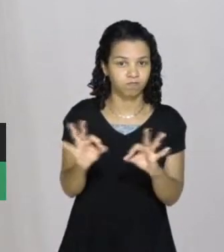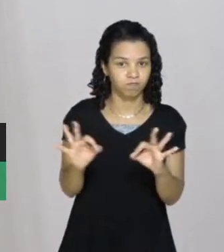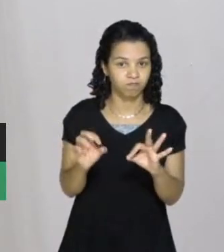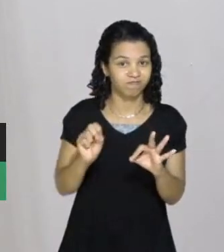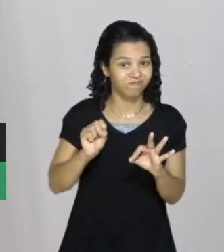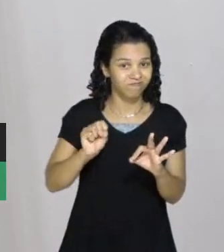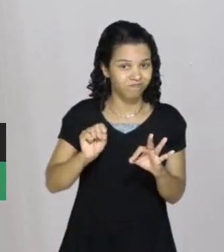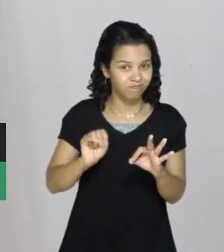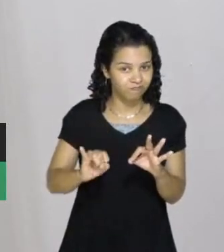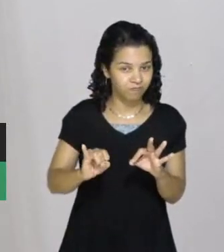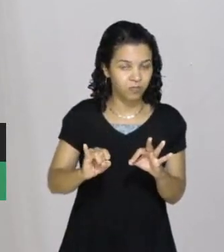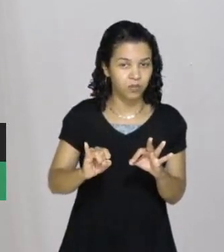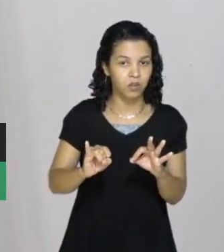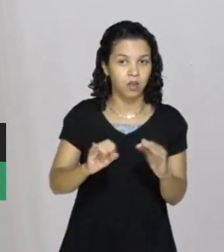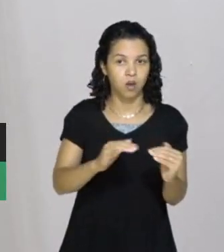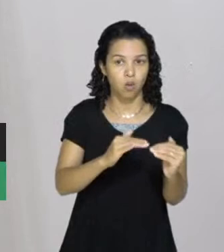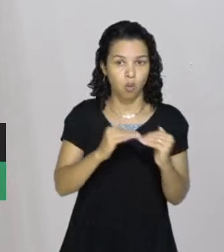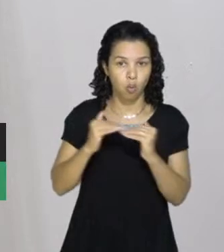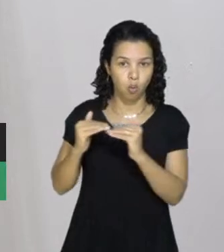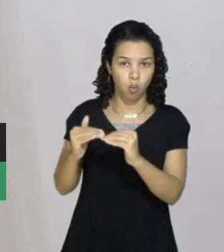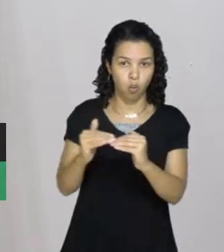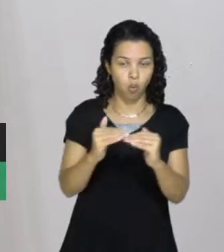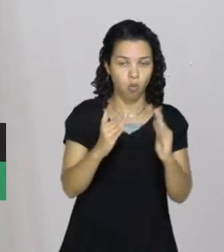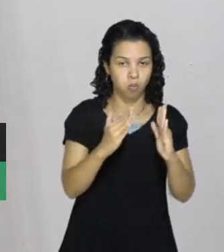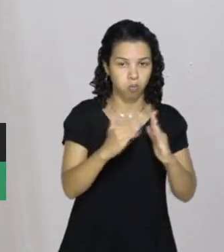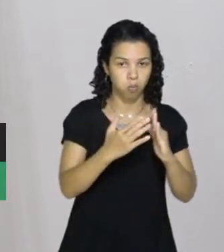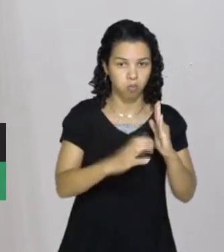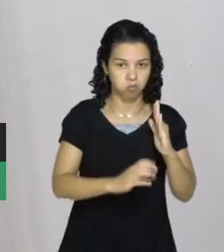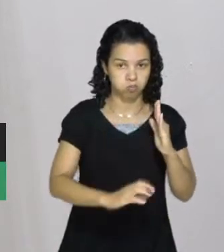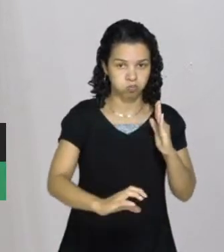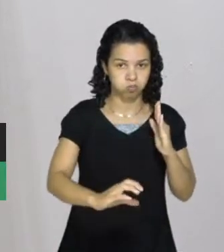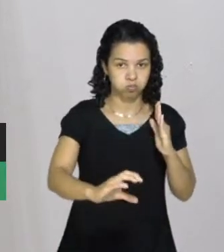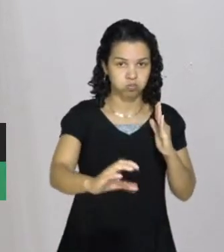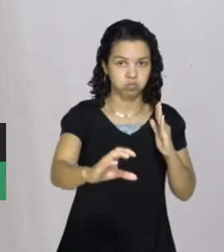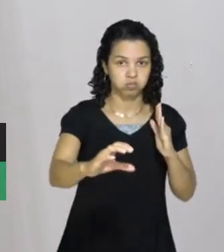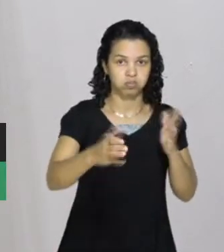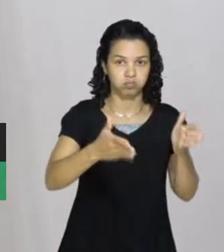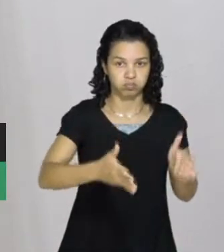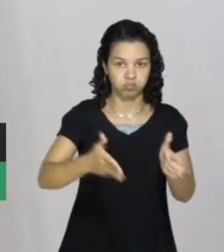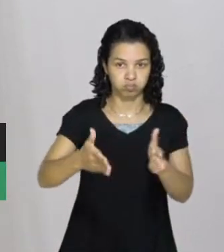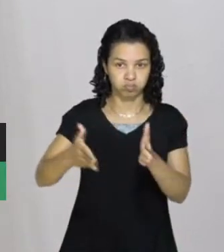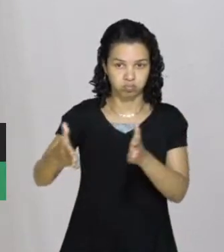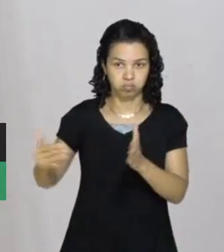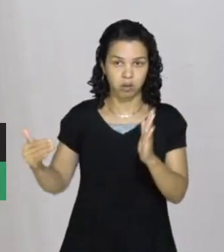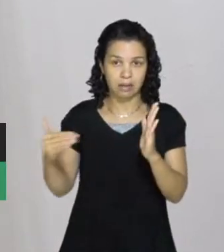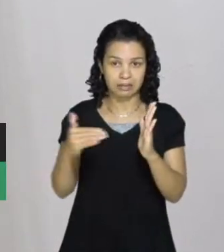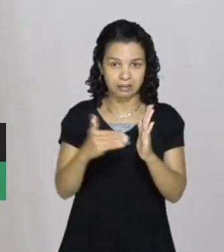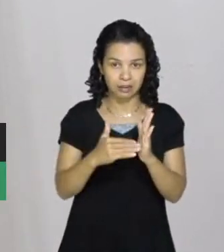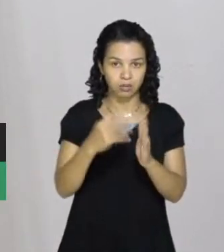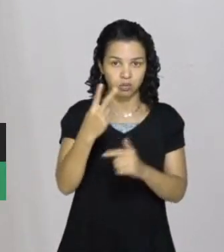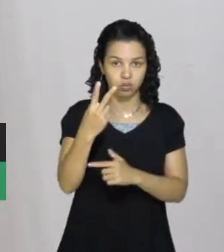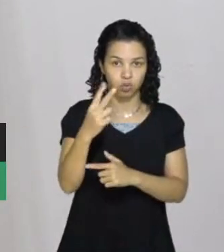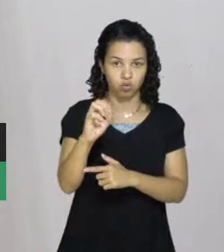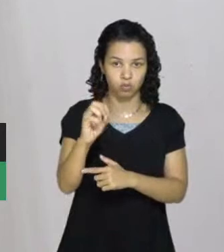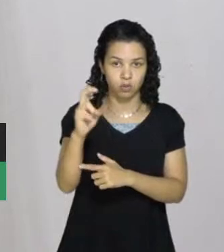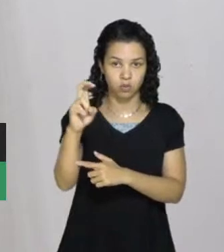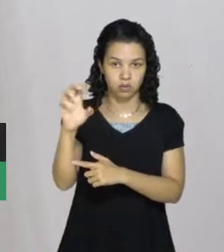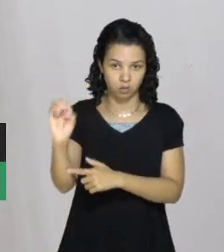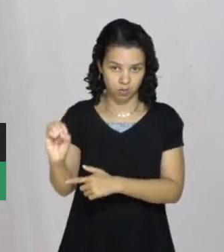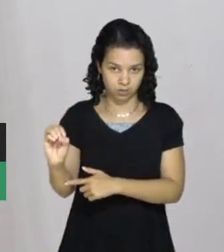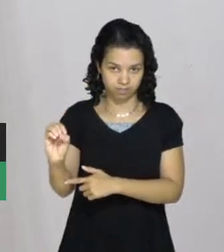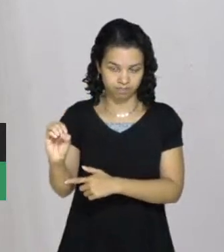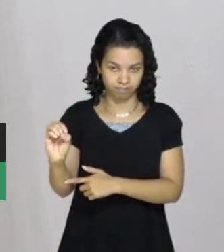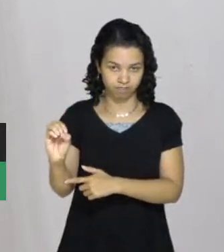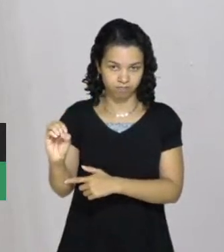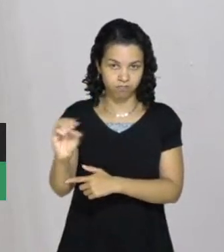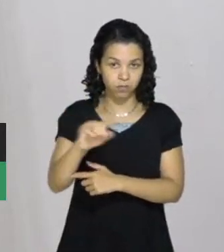do saneamento até 2050. analisando estes números os senhores